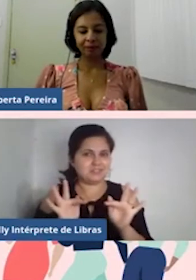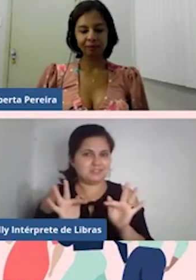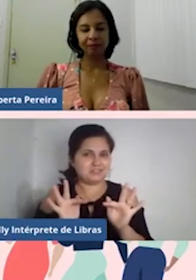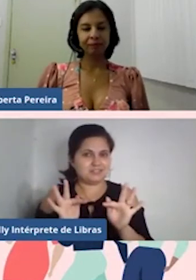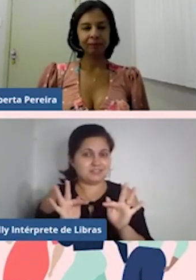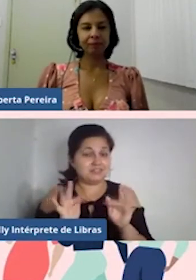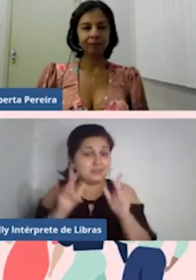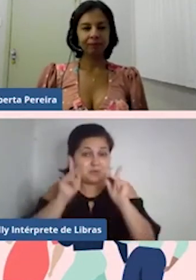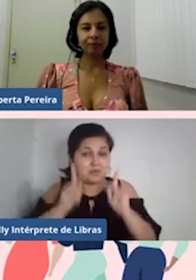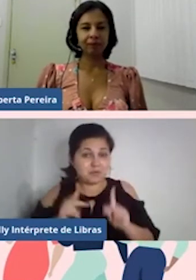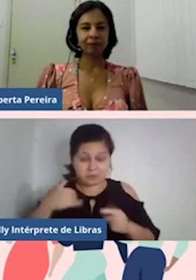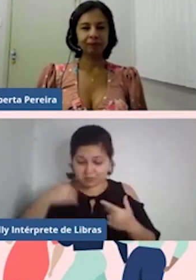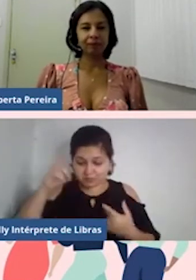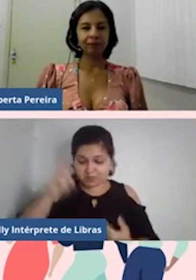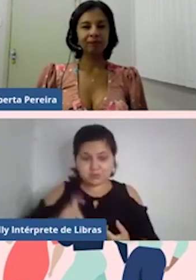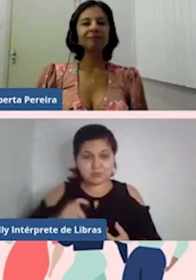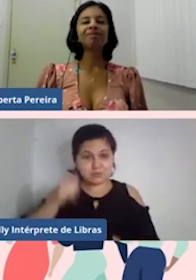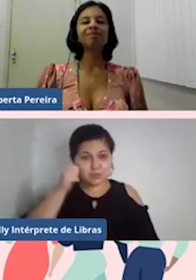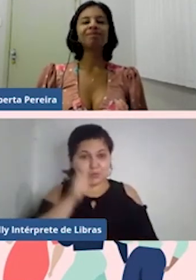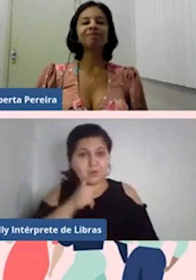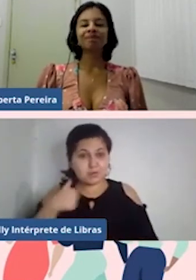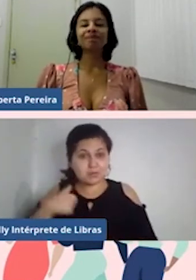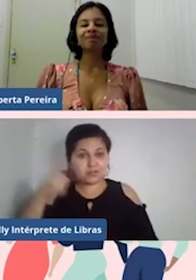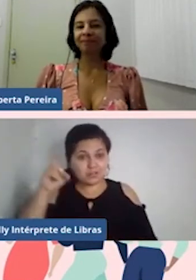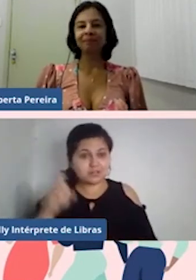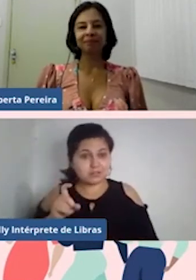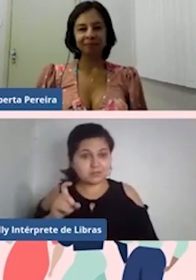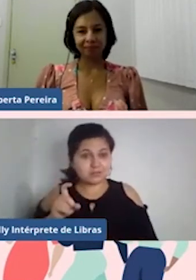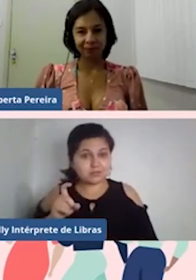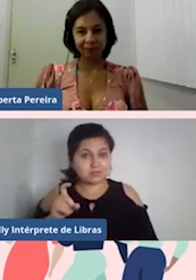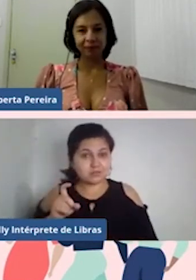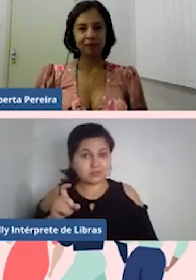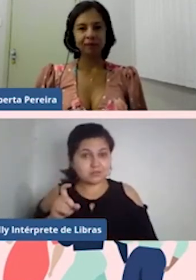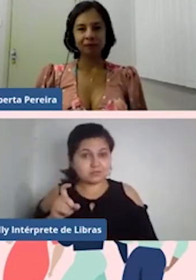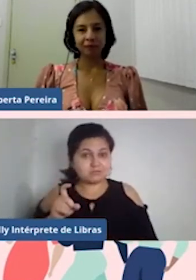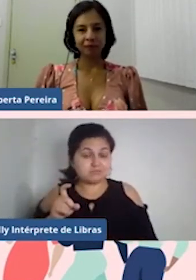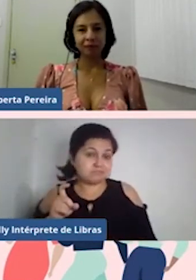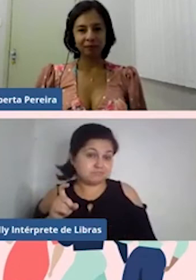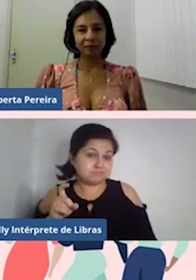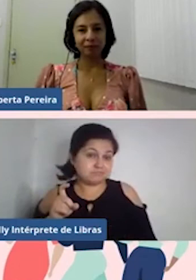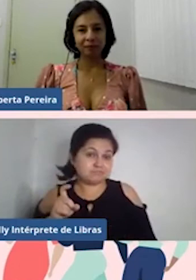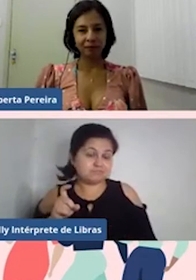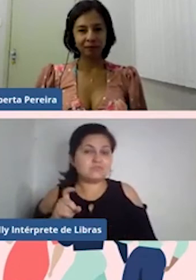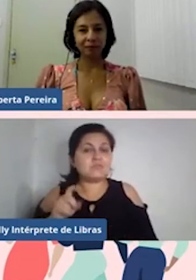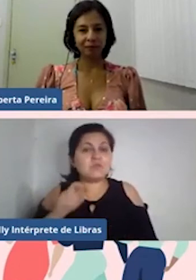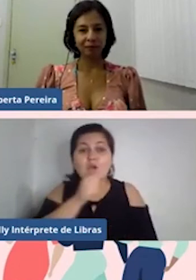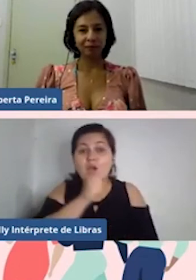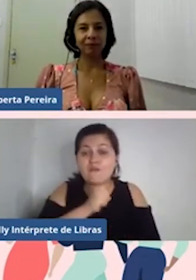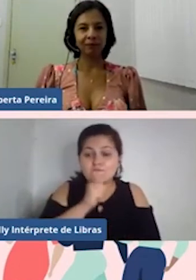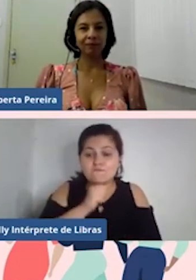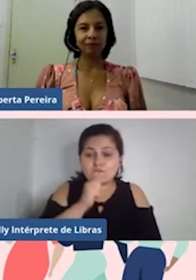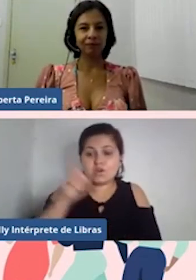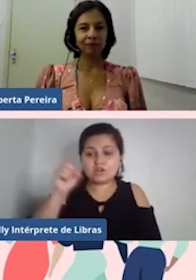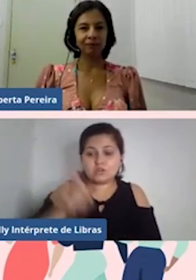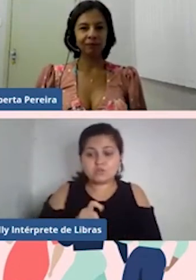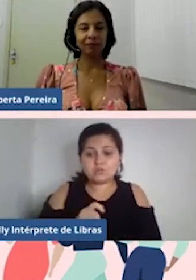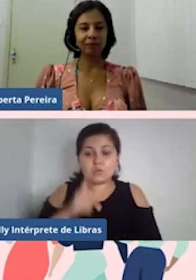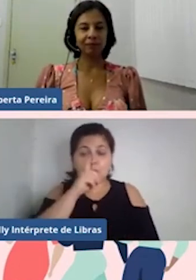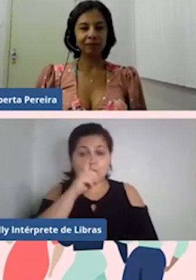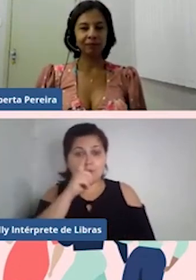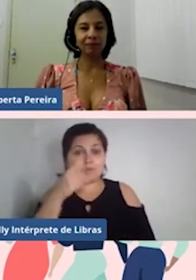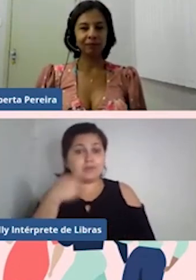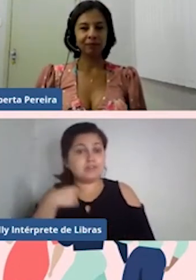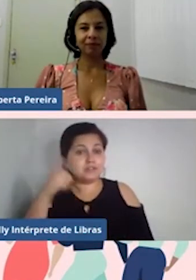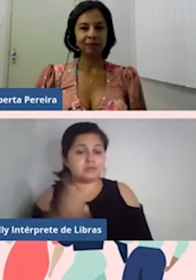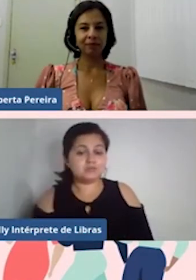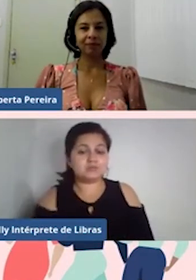Com a pessoa que eu sou, com a mulher que eu sou, com a avó que eu sou, com a mãe que eu sou e a profissional que eu